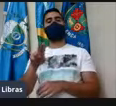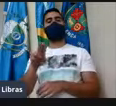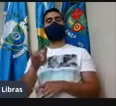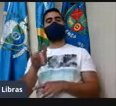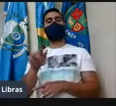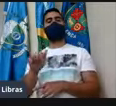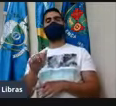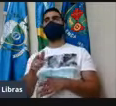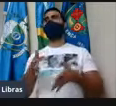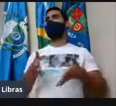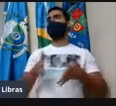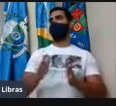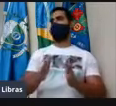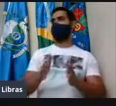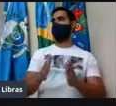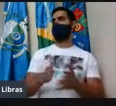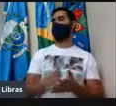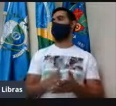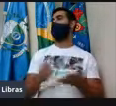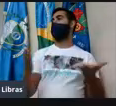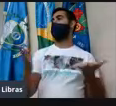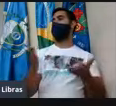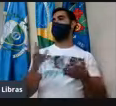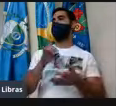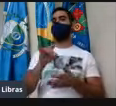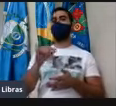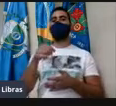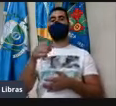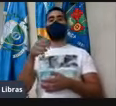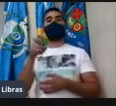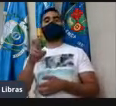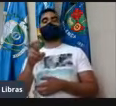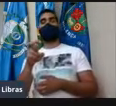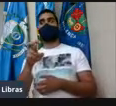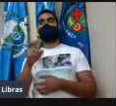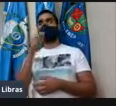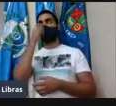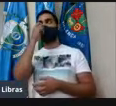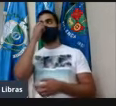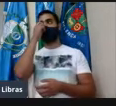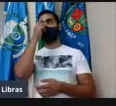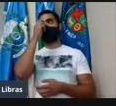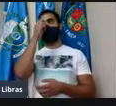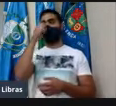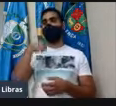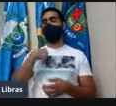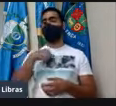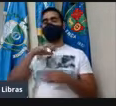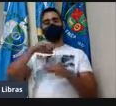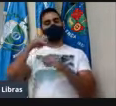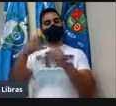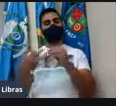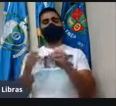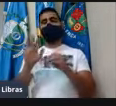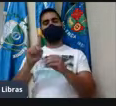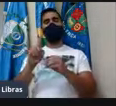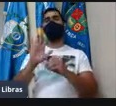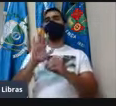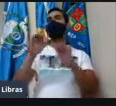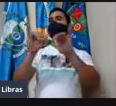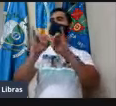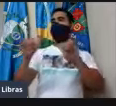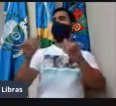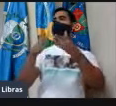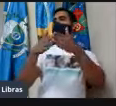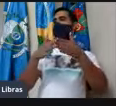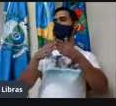neném da vereadora Fabiane, que nasceu hoje, no dia 15, então eu não estou justificando, mas estou informando que a vereadora entrou